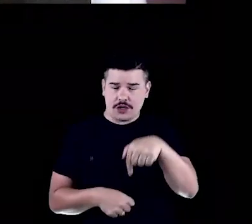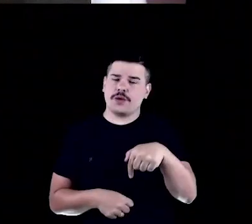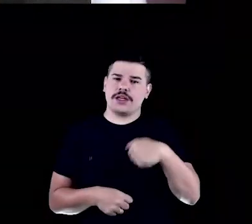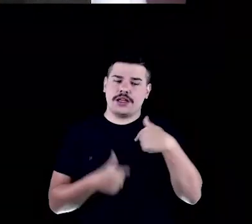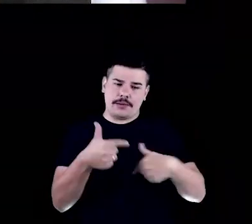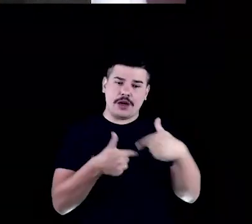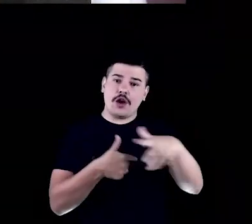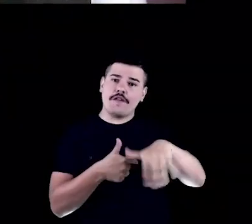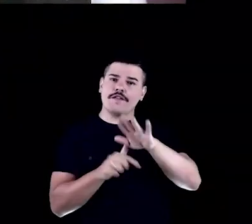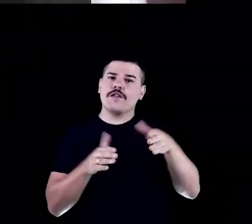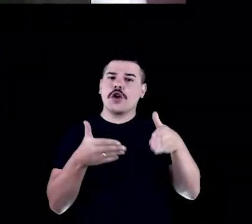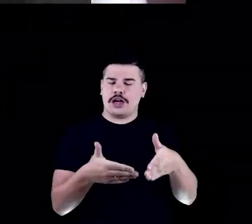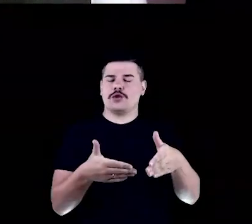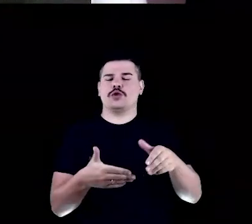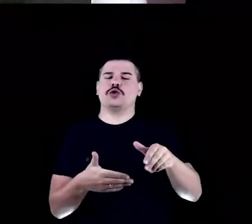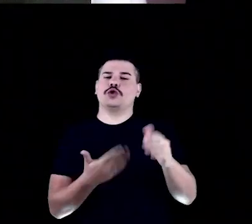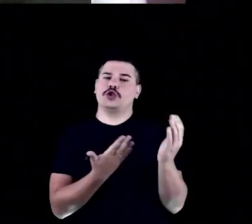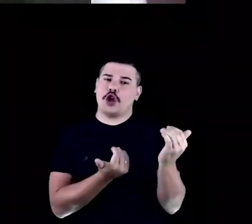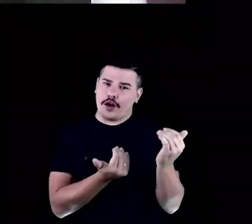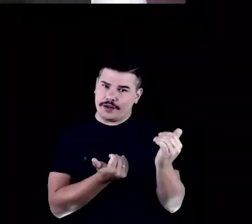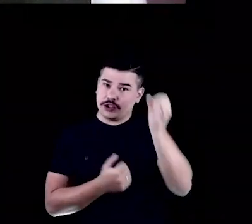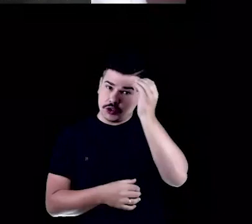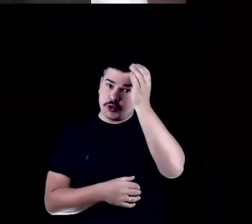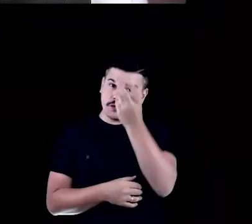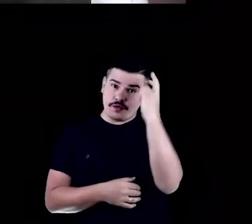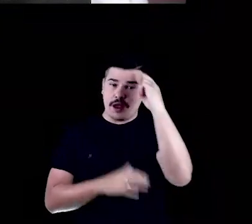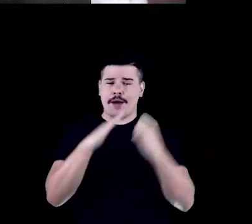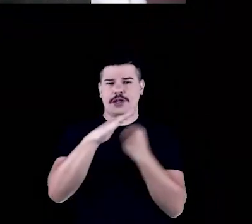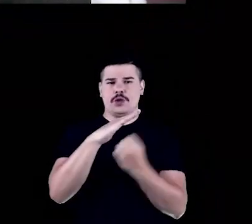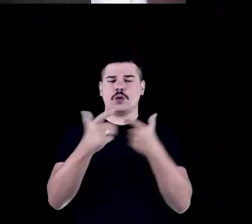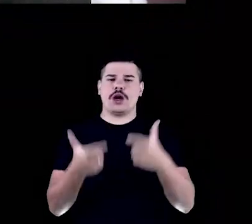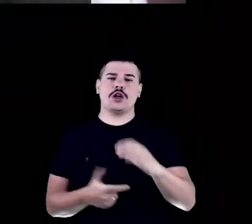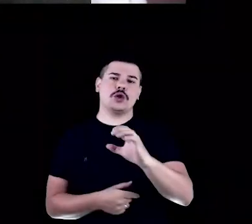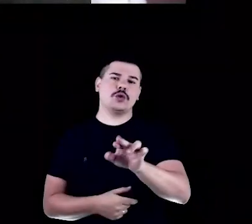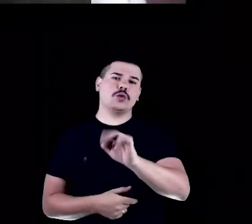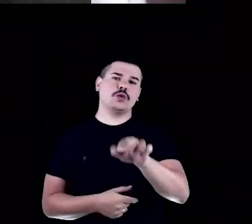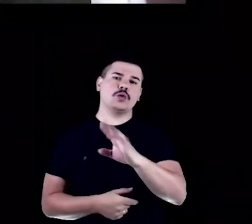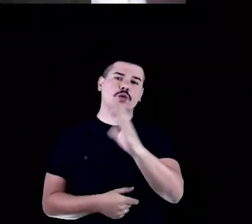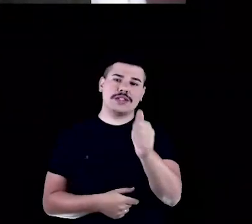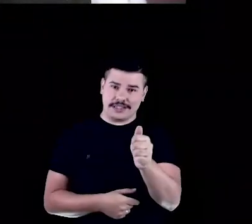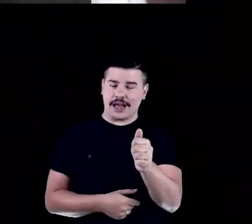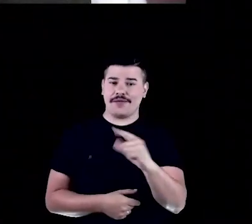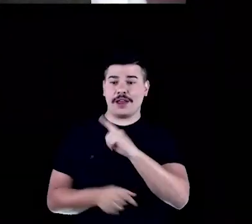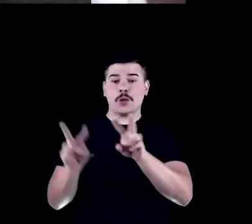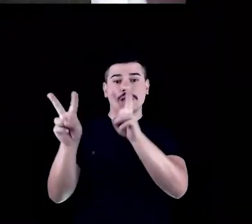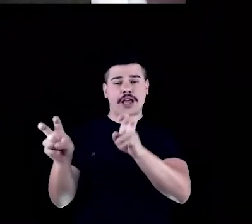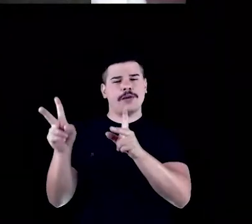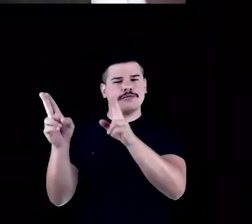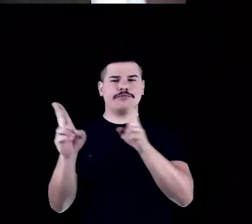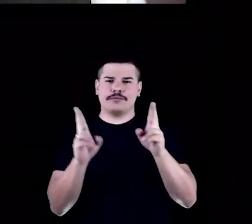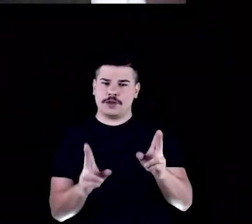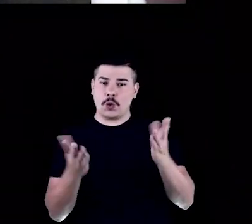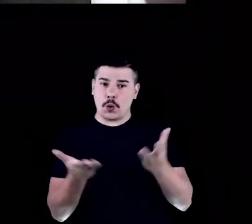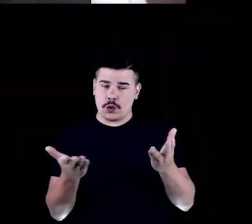estou trabalhando com os jovens da Fábrica de Cultura de Curuçá. É, e aí, todo ano a gente tem um tema e a gente faz um recorte de tema. O tema